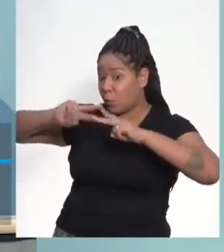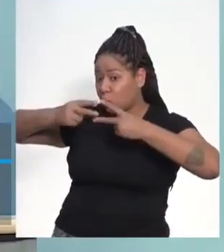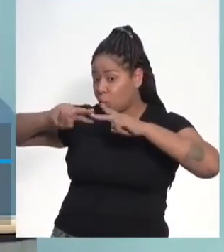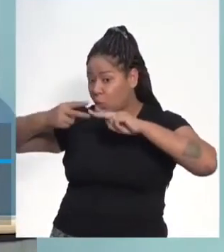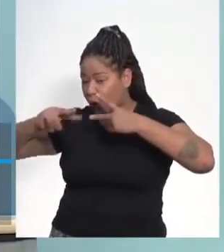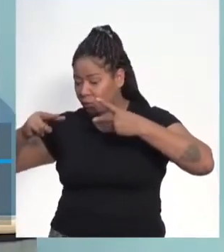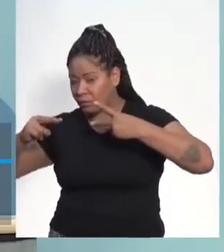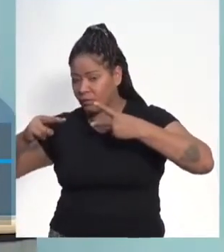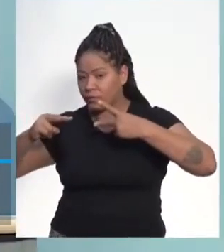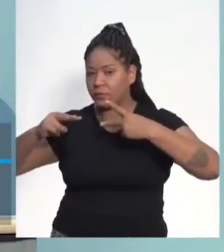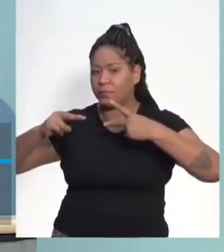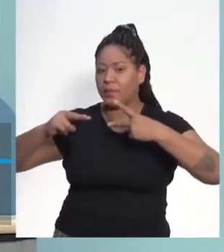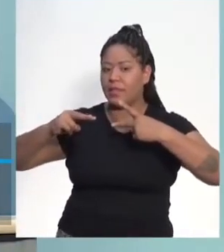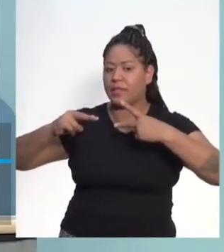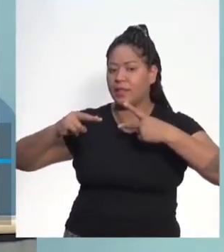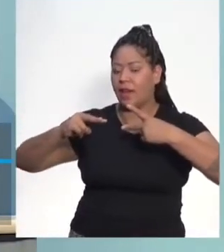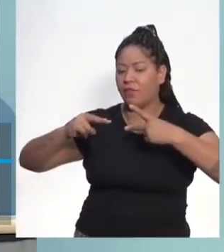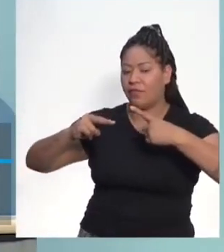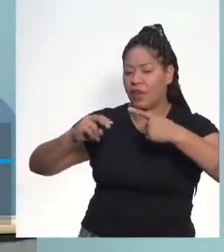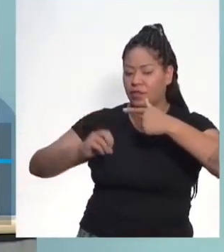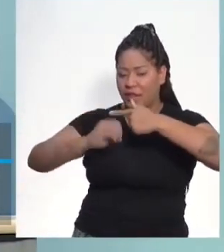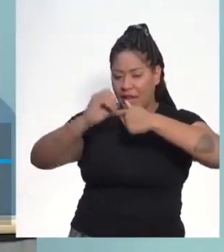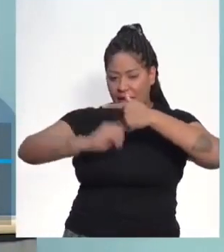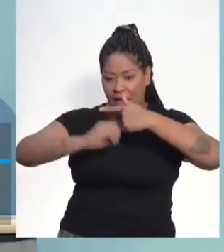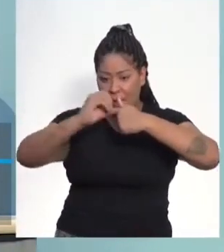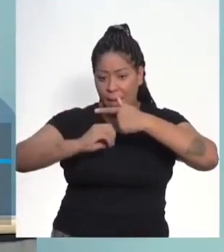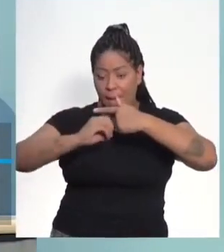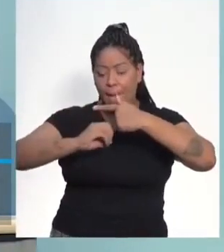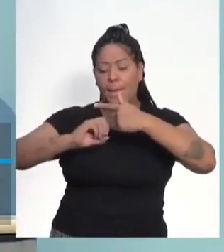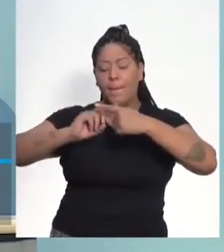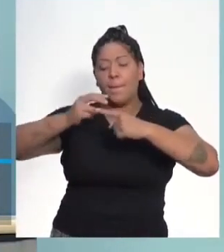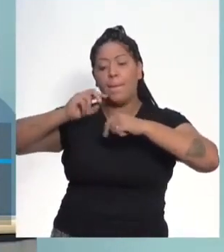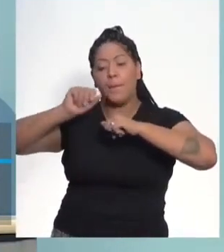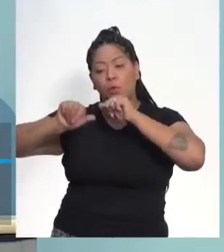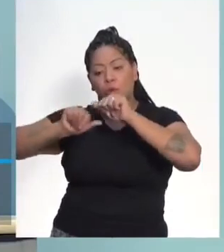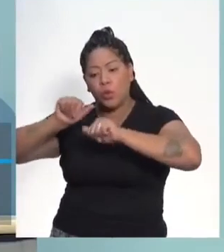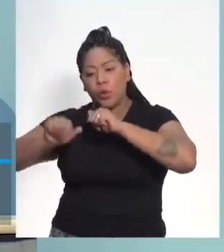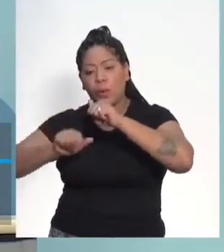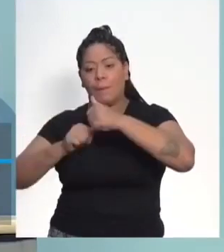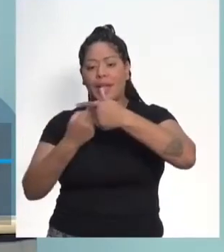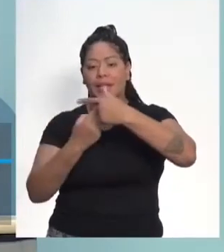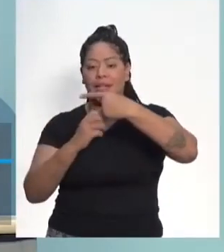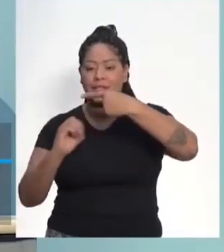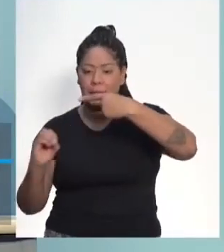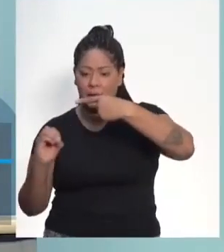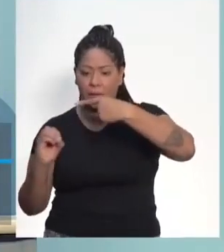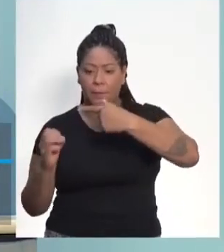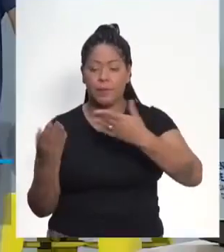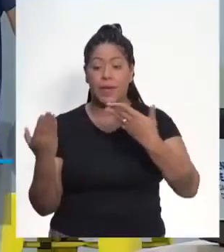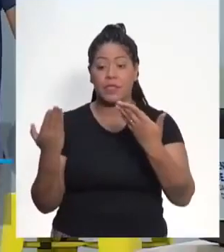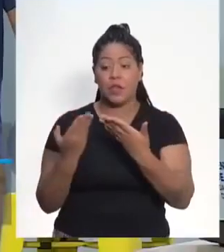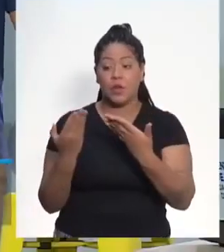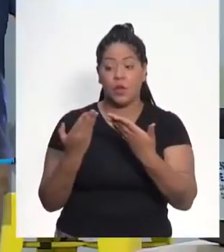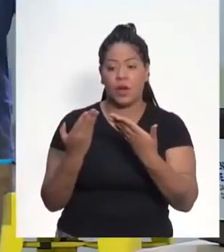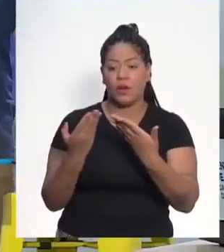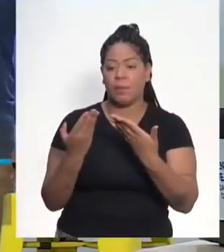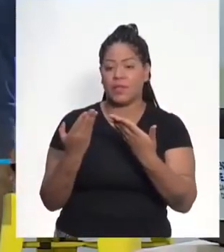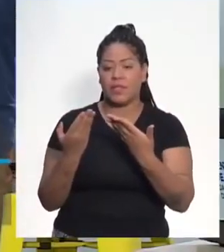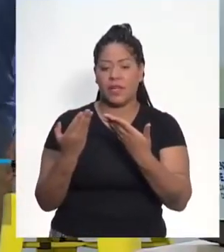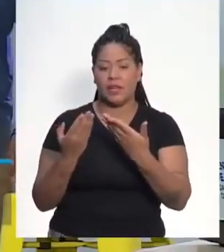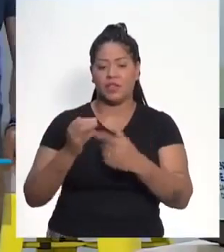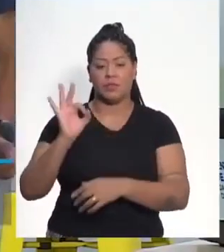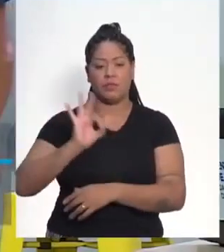para a representação decimal. Legal. Mas ainda não é a porcentagem. E agora? E agora que a gente lembra que a gente